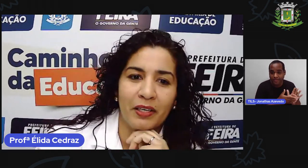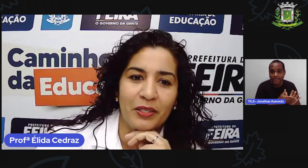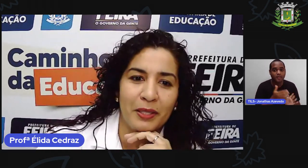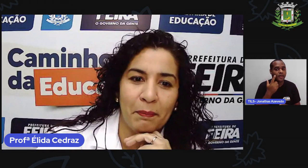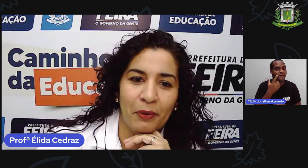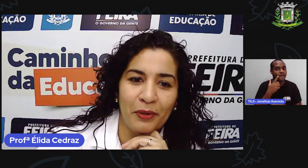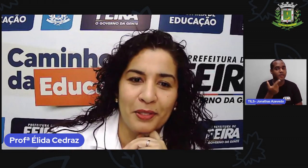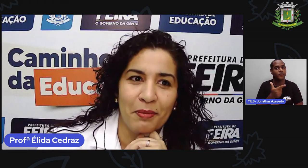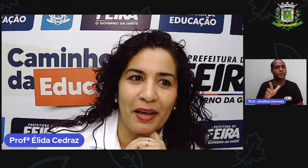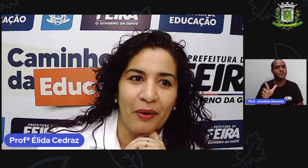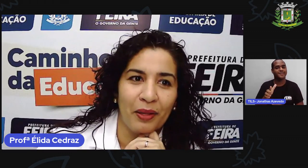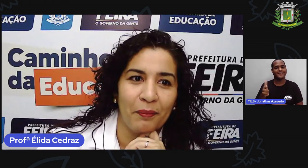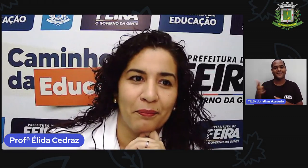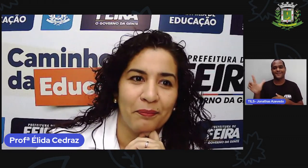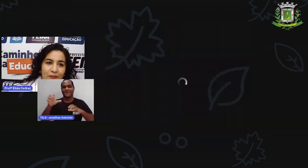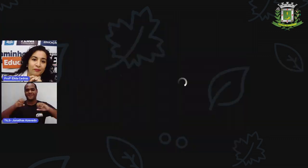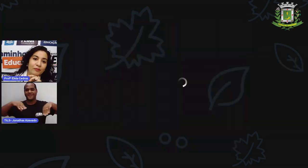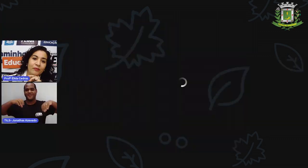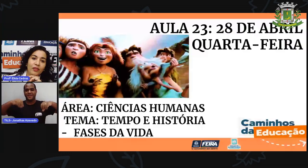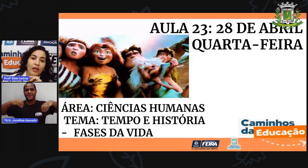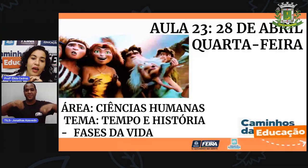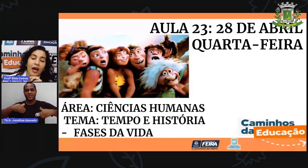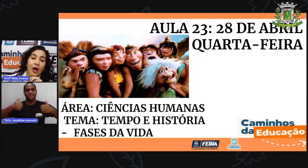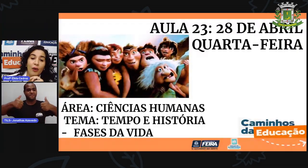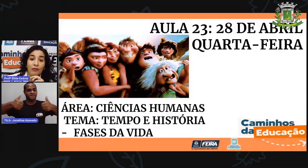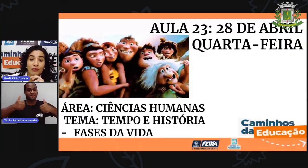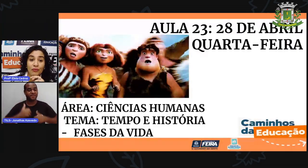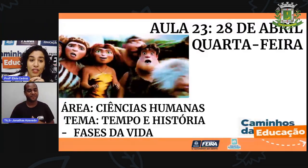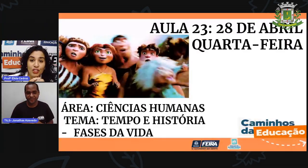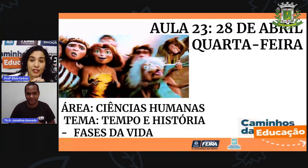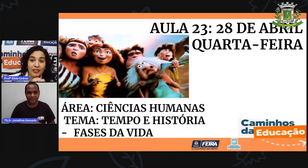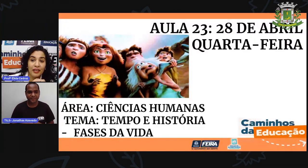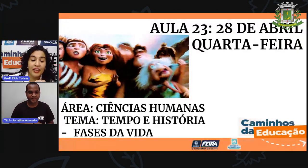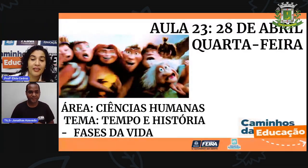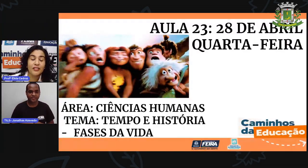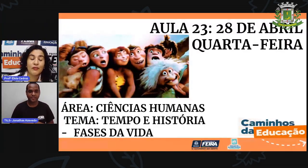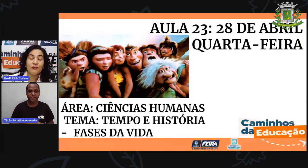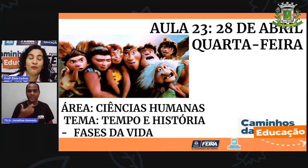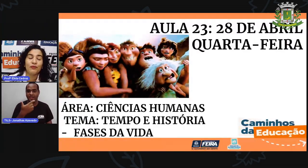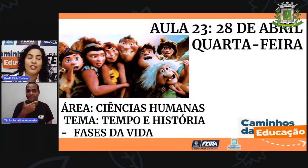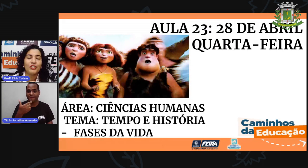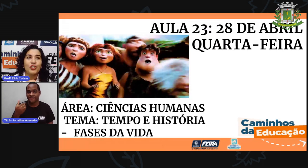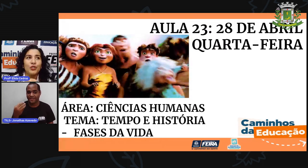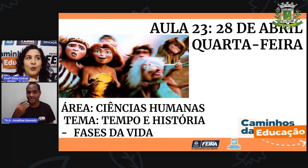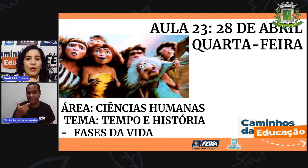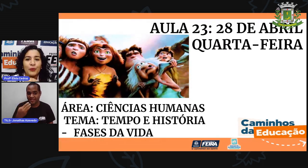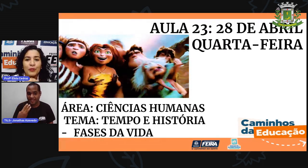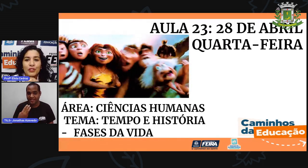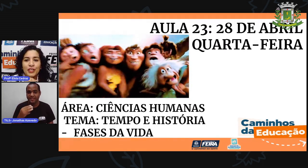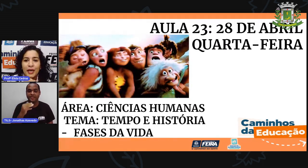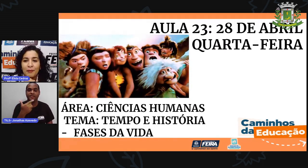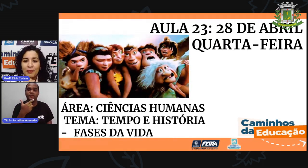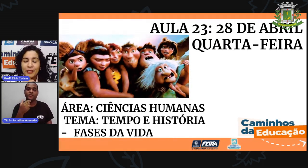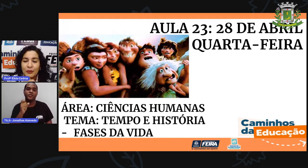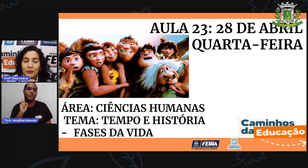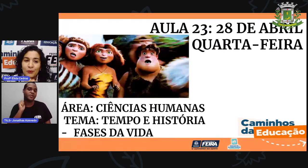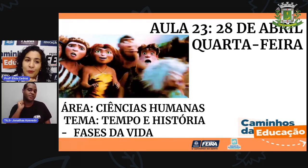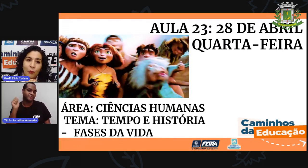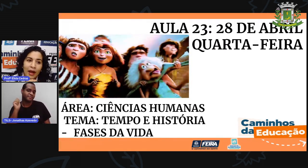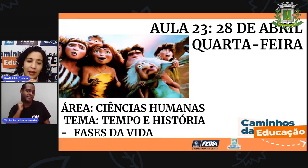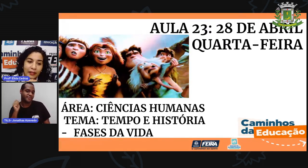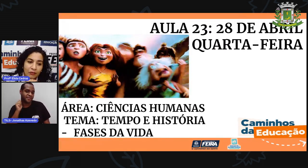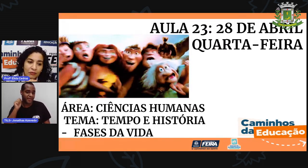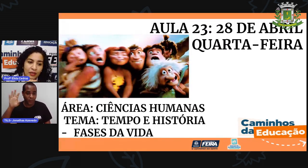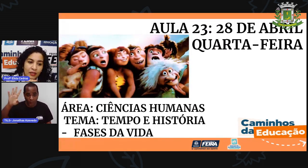vamos para a nossa próxima aula. Aulas 23, 28 de abril,